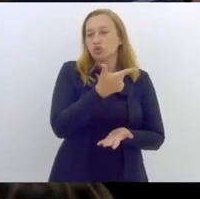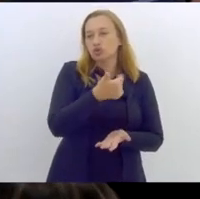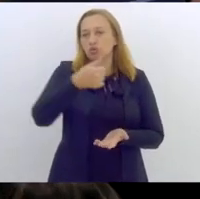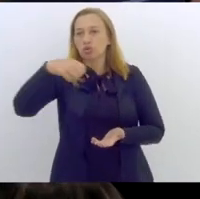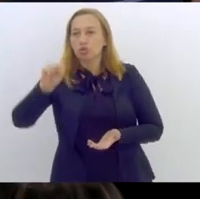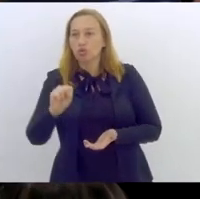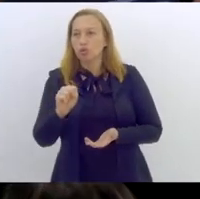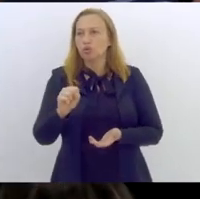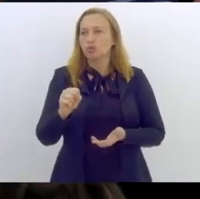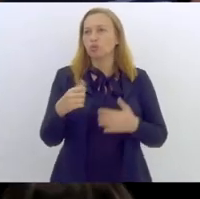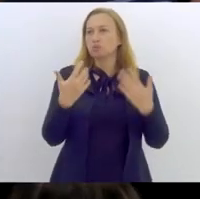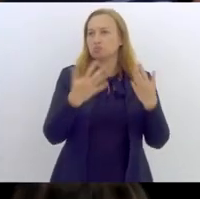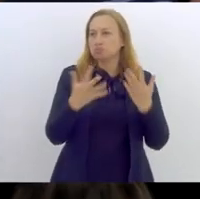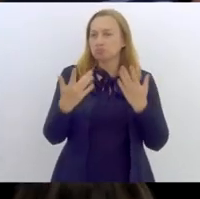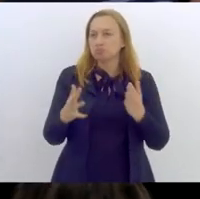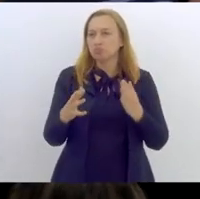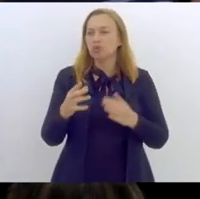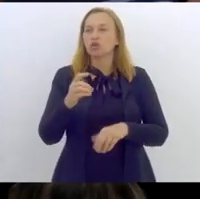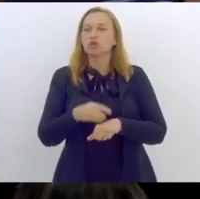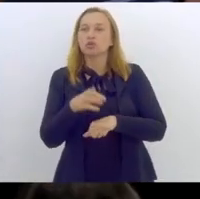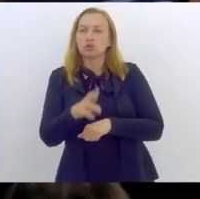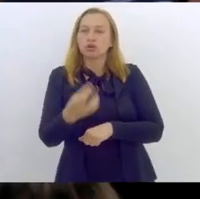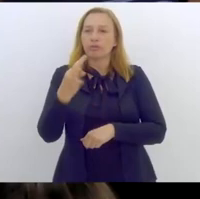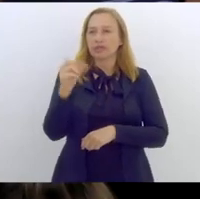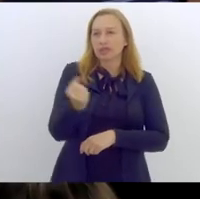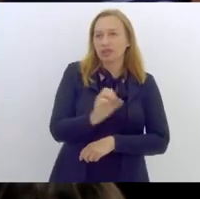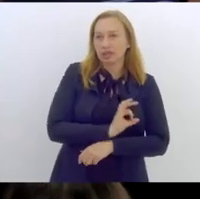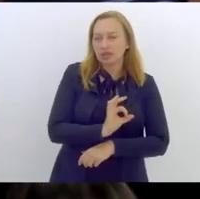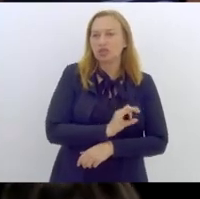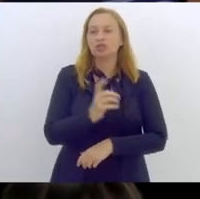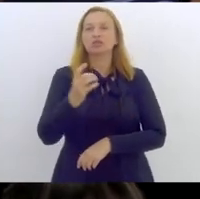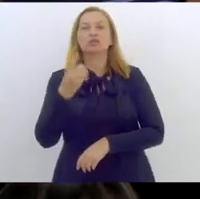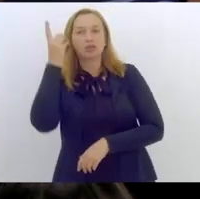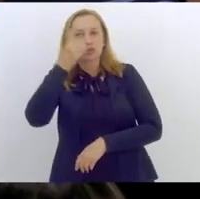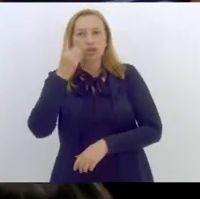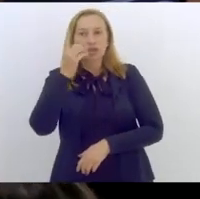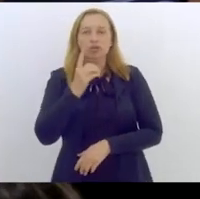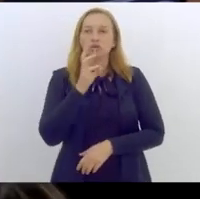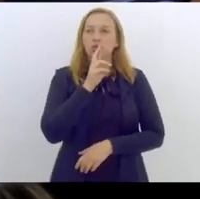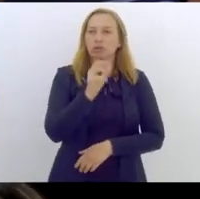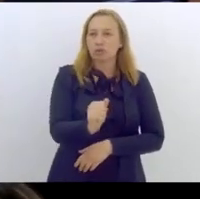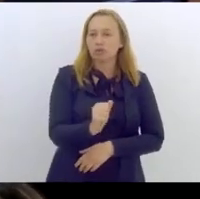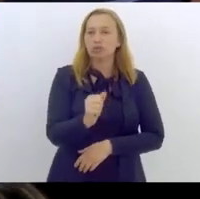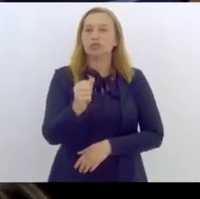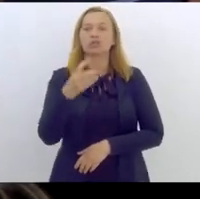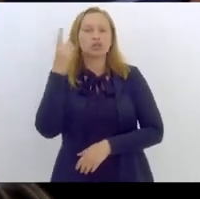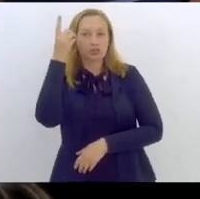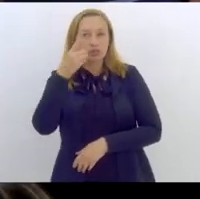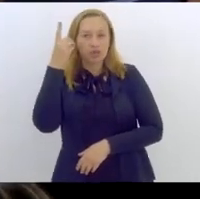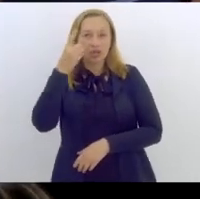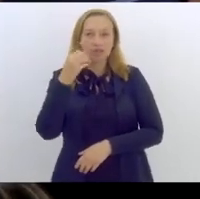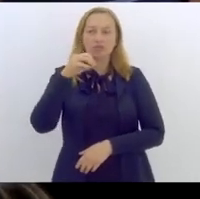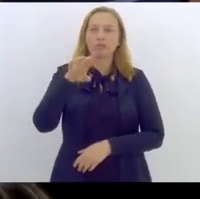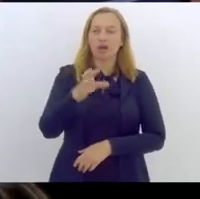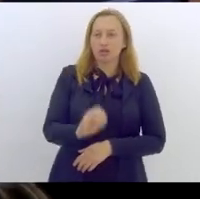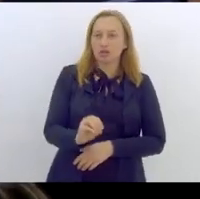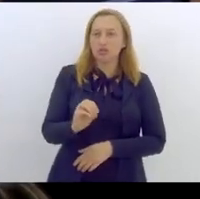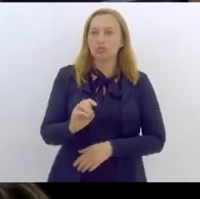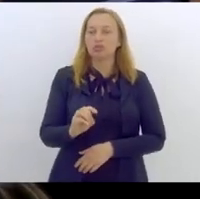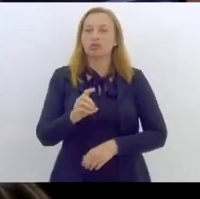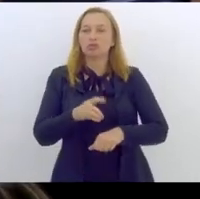Renata Márcio Garcia Dra Marta Rocha Deputado Rodrigo Amorim Deputado Márcio Gualberto Dr Jansen